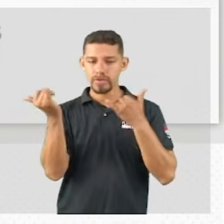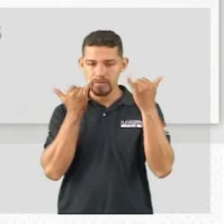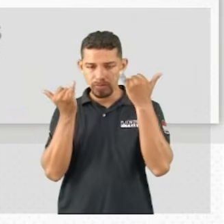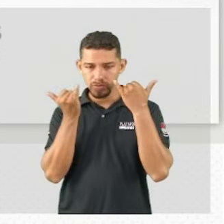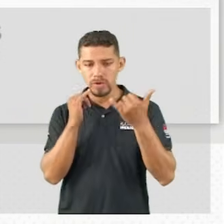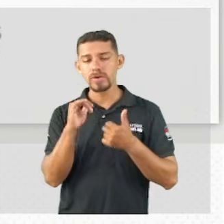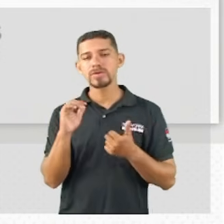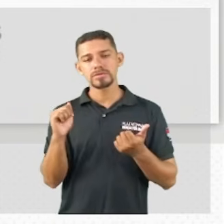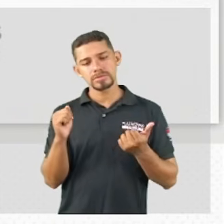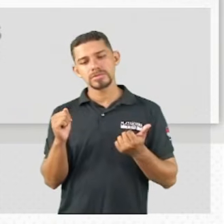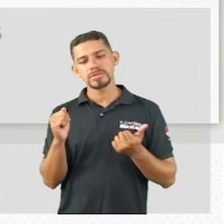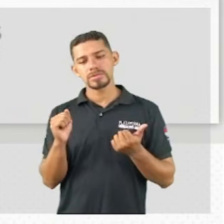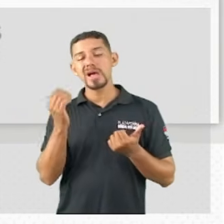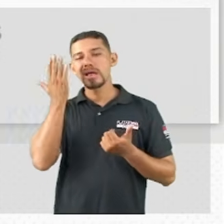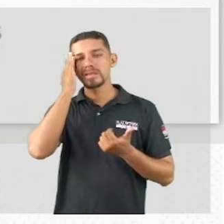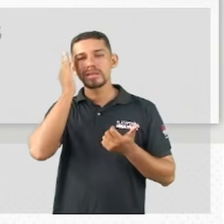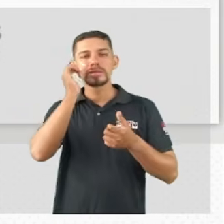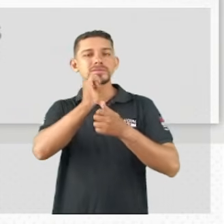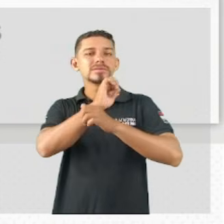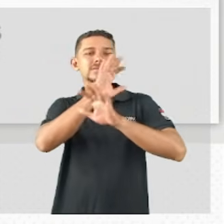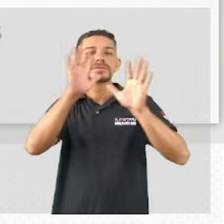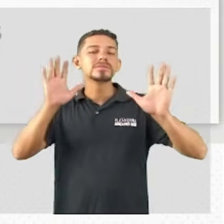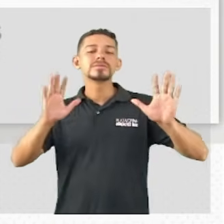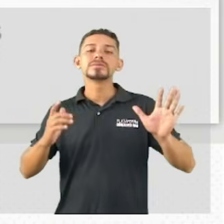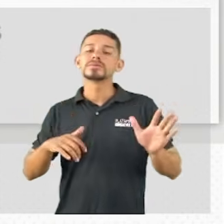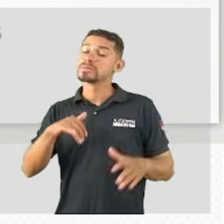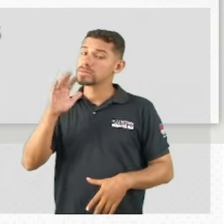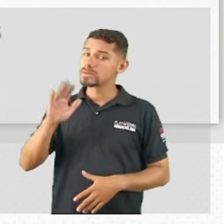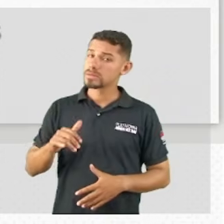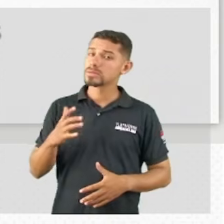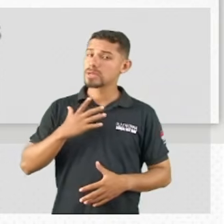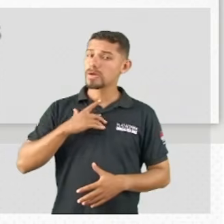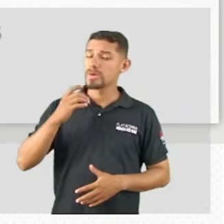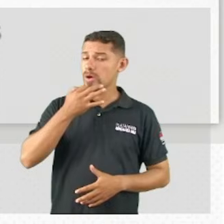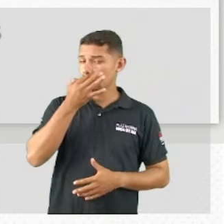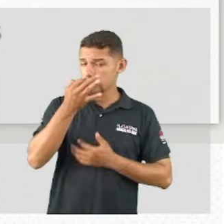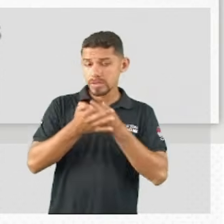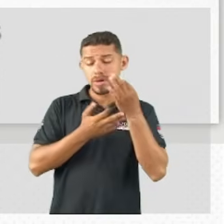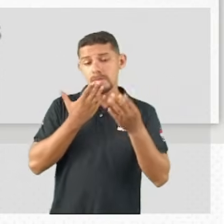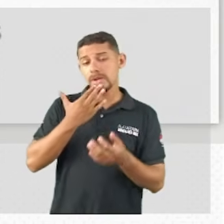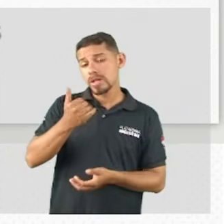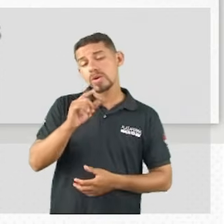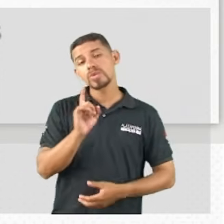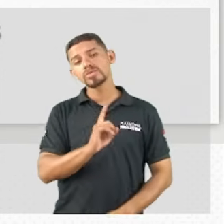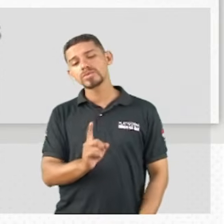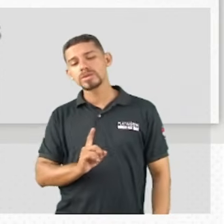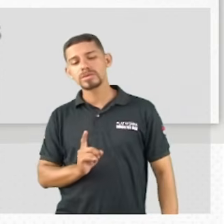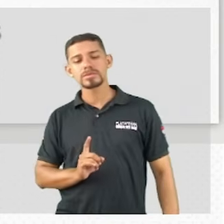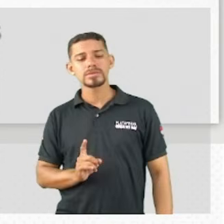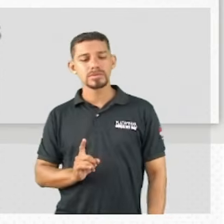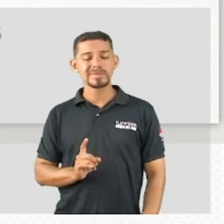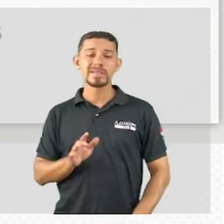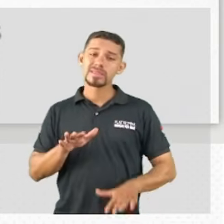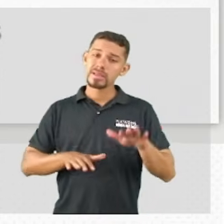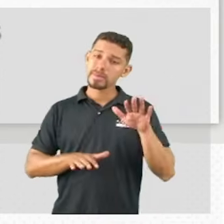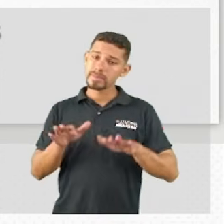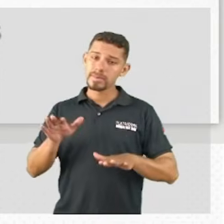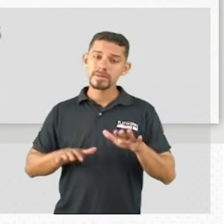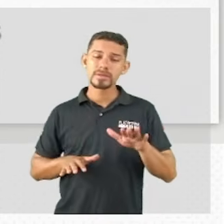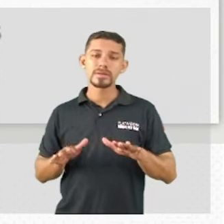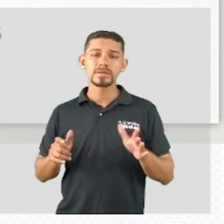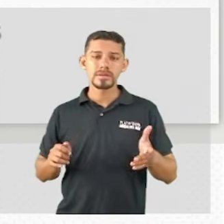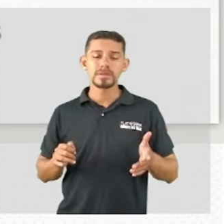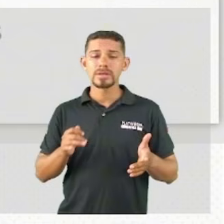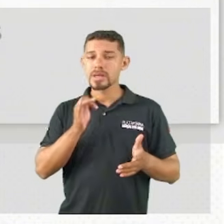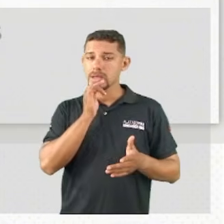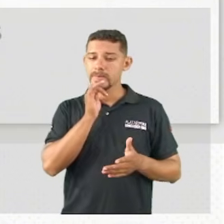ajudar a entender se quem está falando está tendo uma argumentação melhor ou não. Vai depender de como essas pessoas,